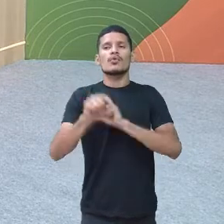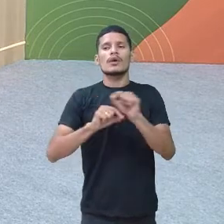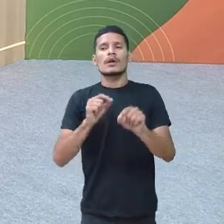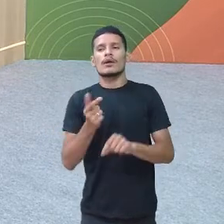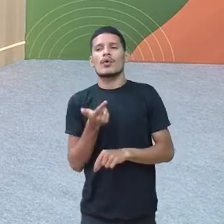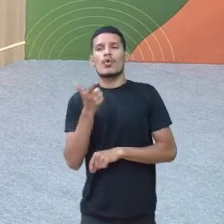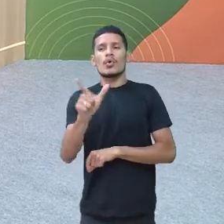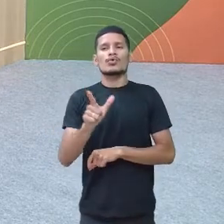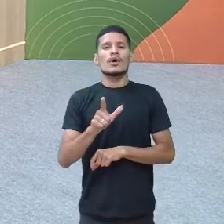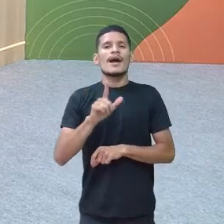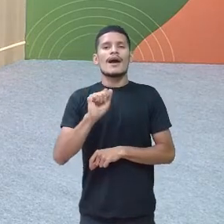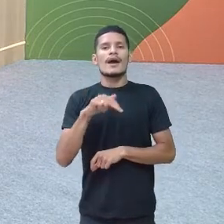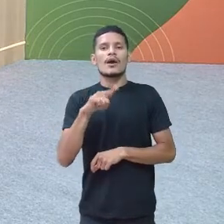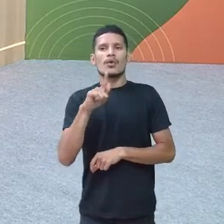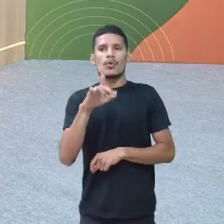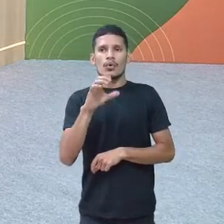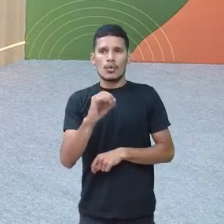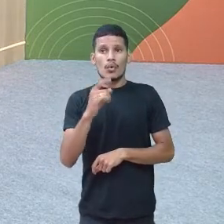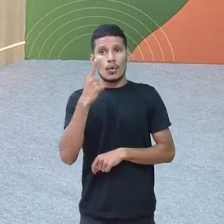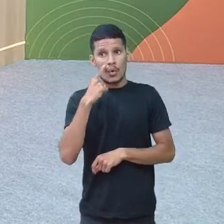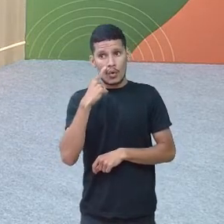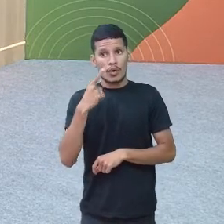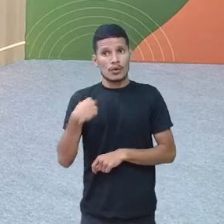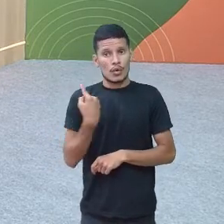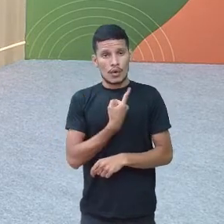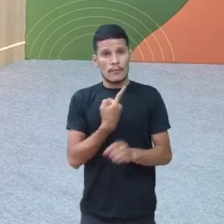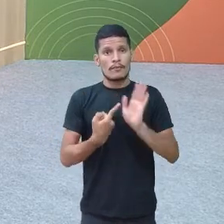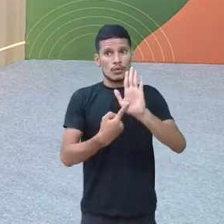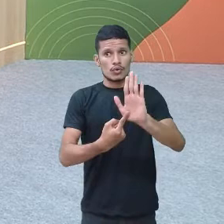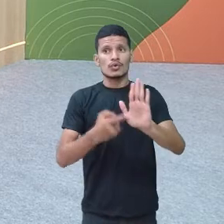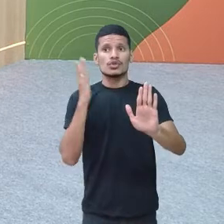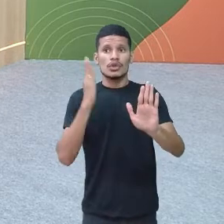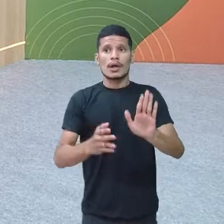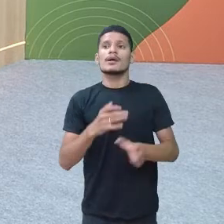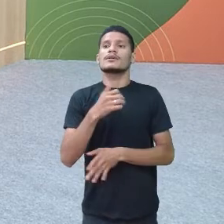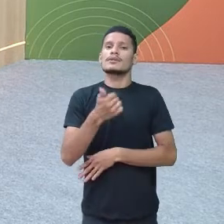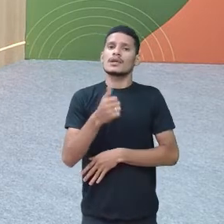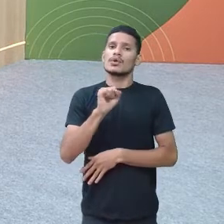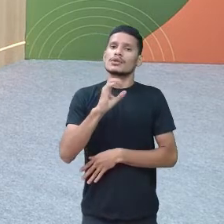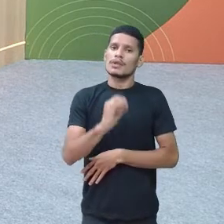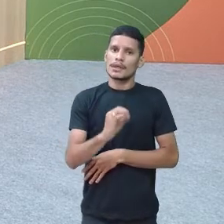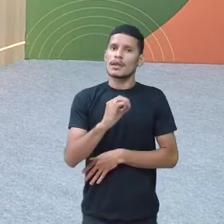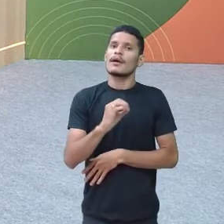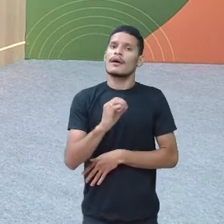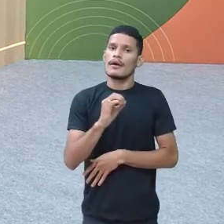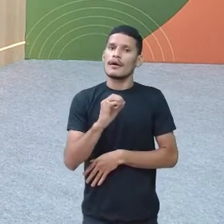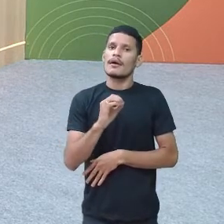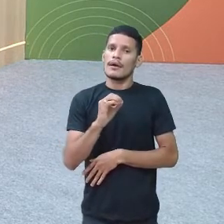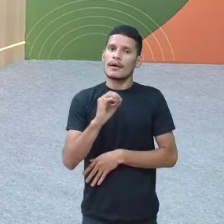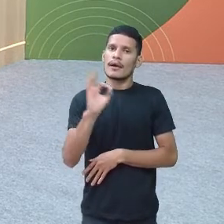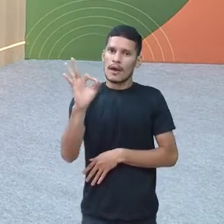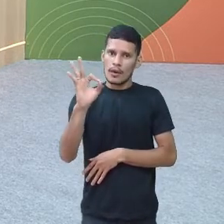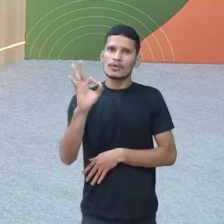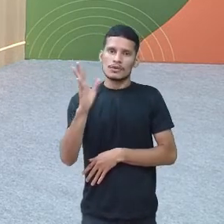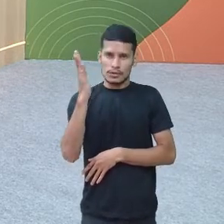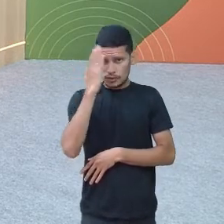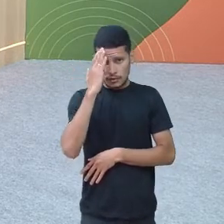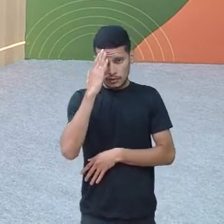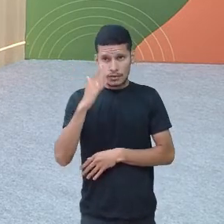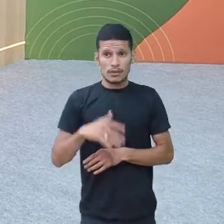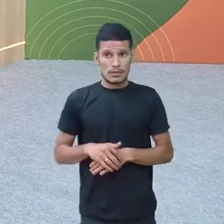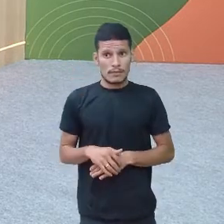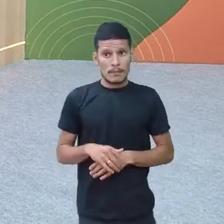Esse ângulo daqui é justamente esse ângulo raso que a gente falou, ó, que mede 180 graus, né? Mede metade de uma volta. Então,